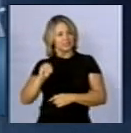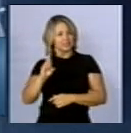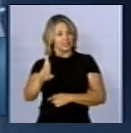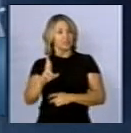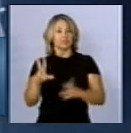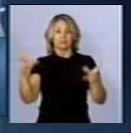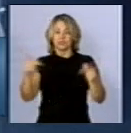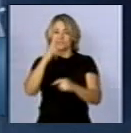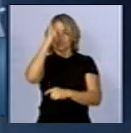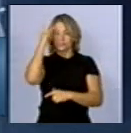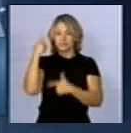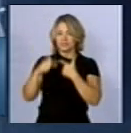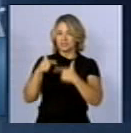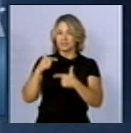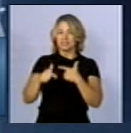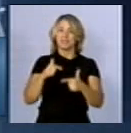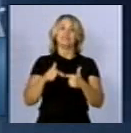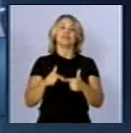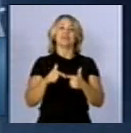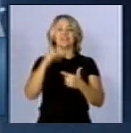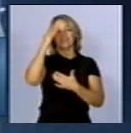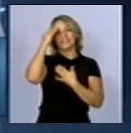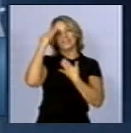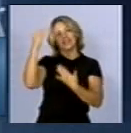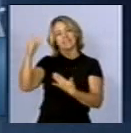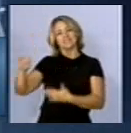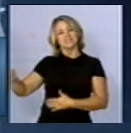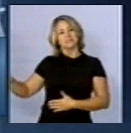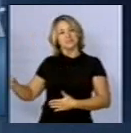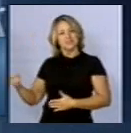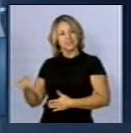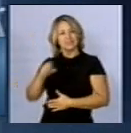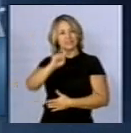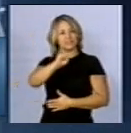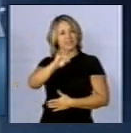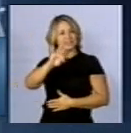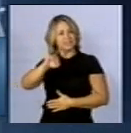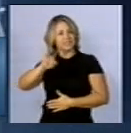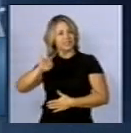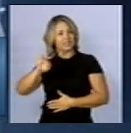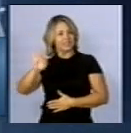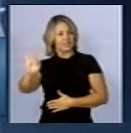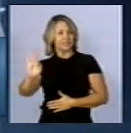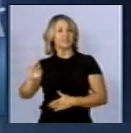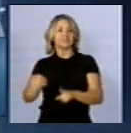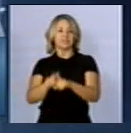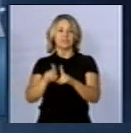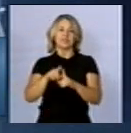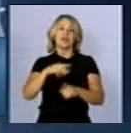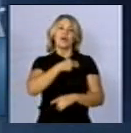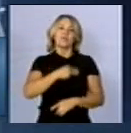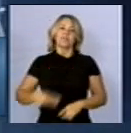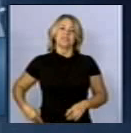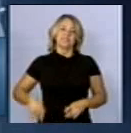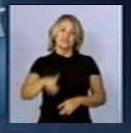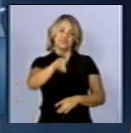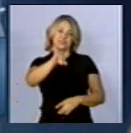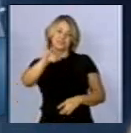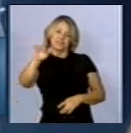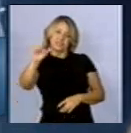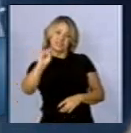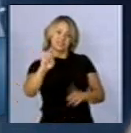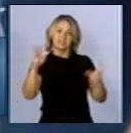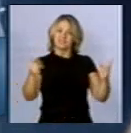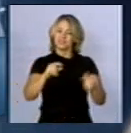Nacional dos humanitário e agradeço muitíssimo ao Supremo Tribunal Federal e ao Ministro Dias por essa oportunidade e também